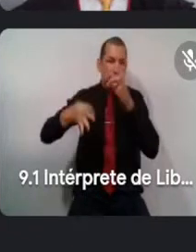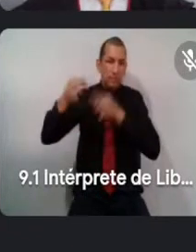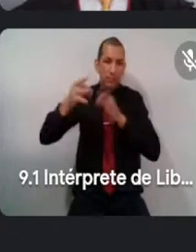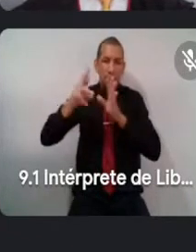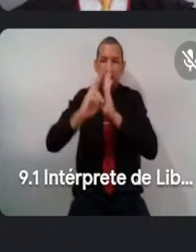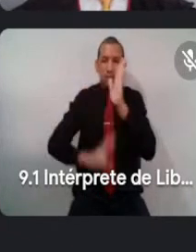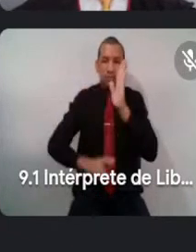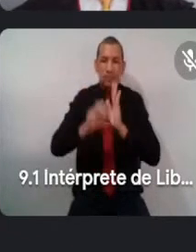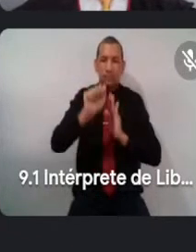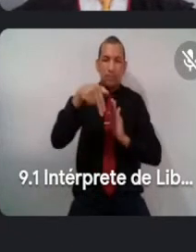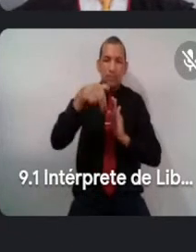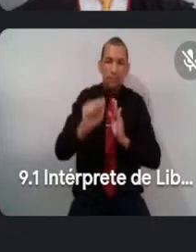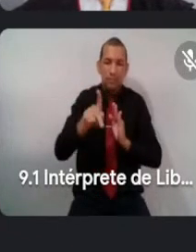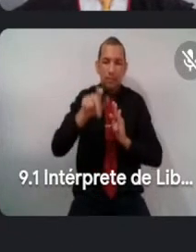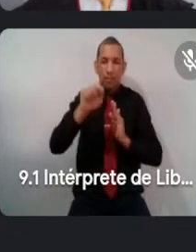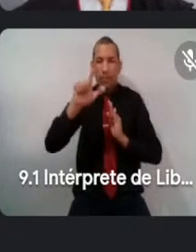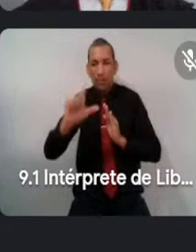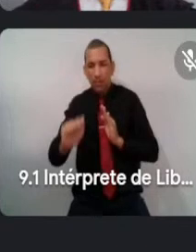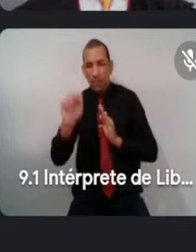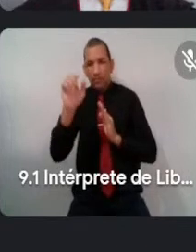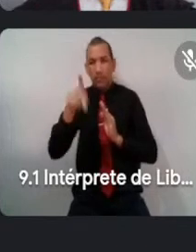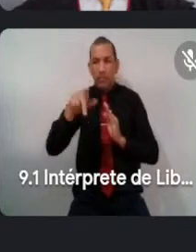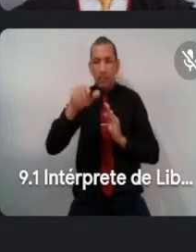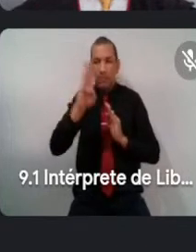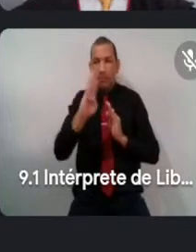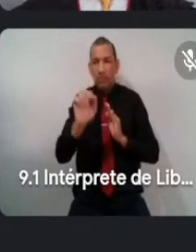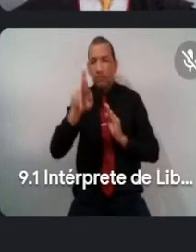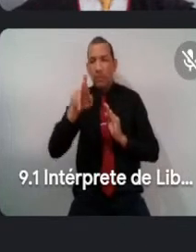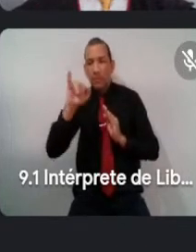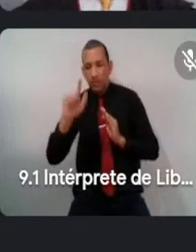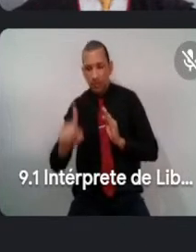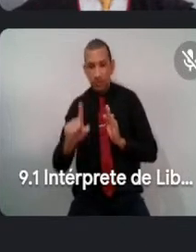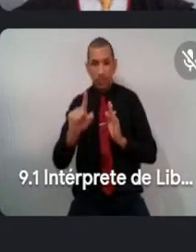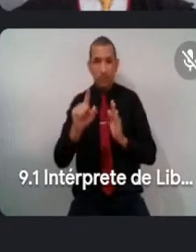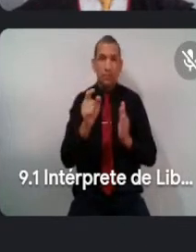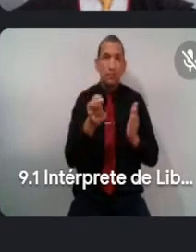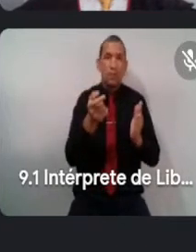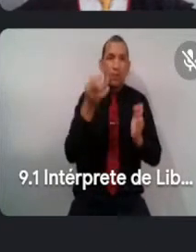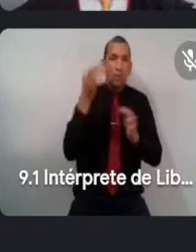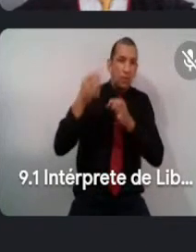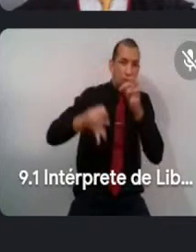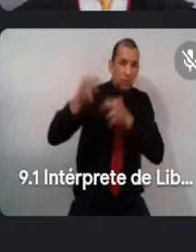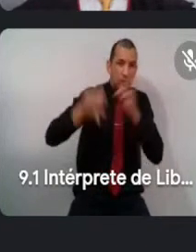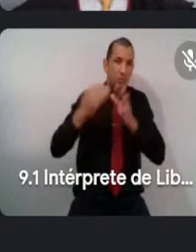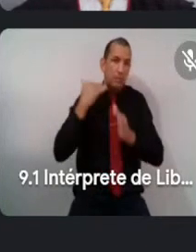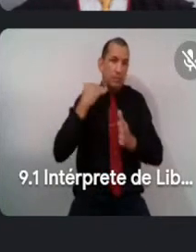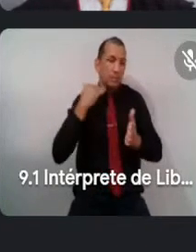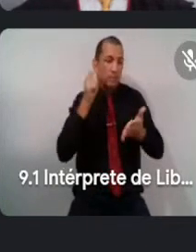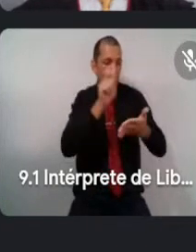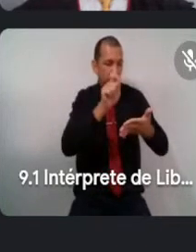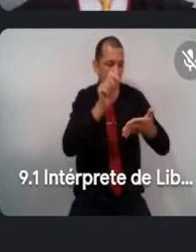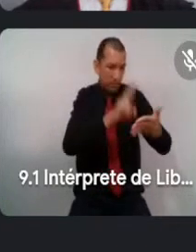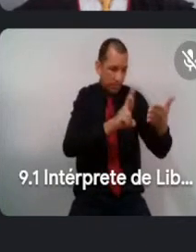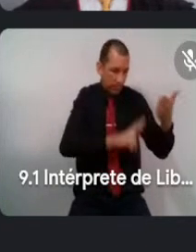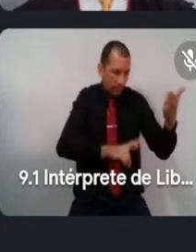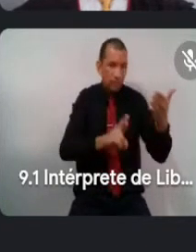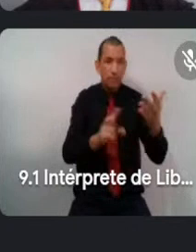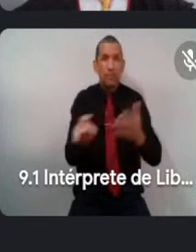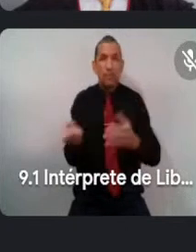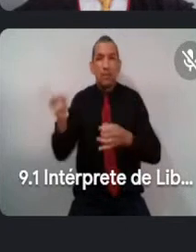relatora Dra Ana Paula no Brasil o juiz revisor é o do José Márcio da Silveira e Silva